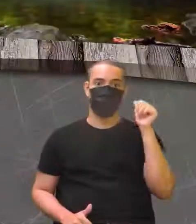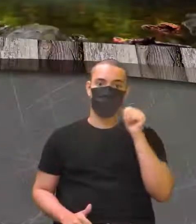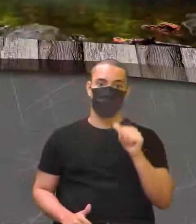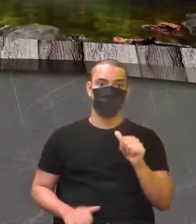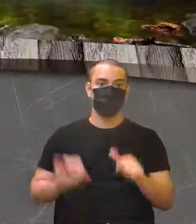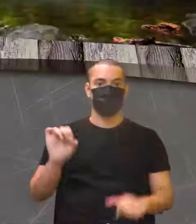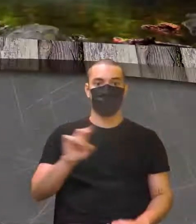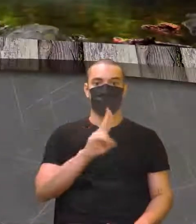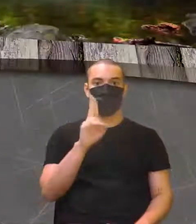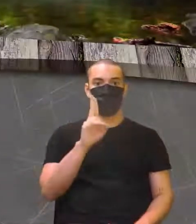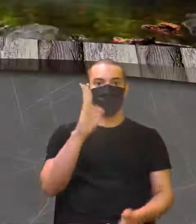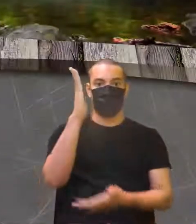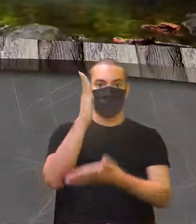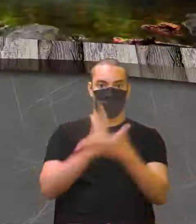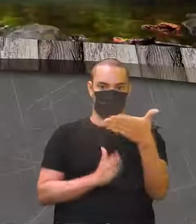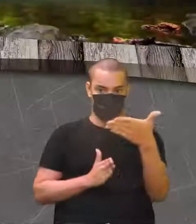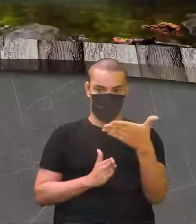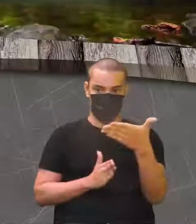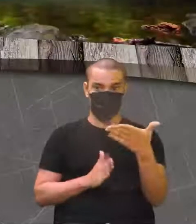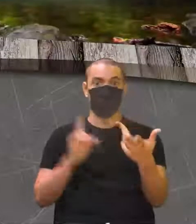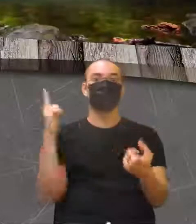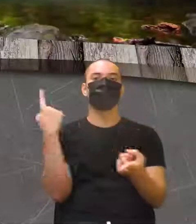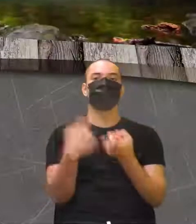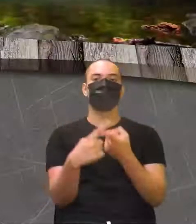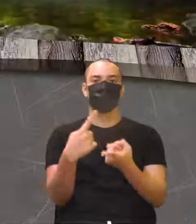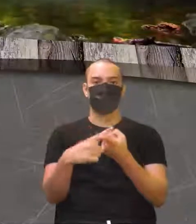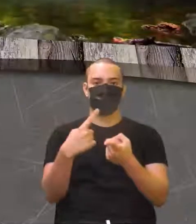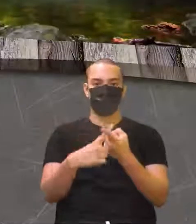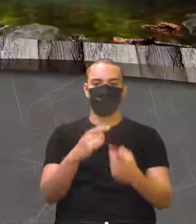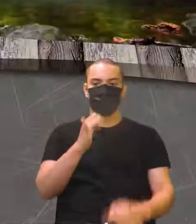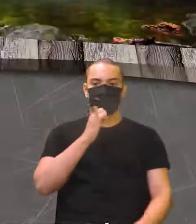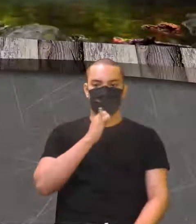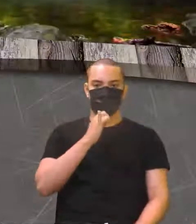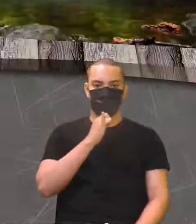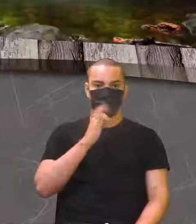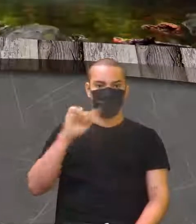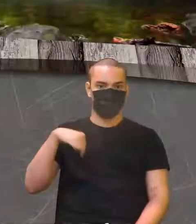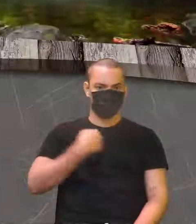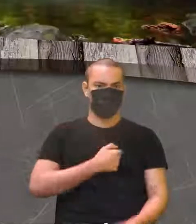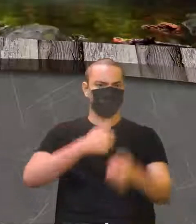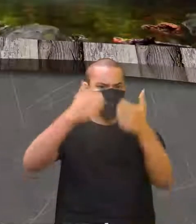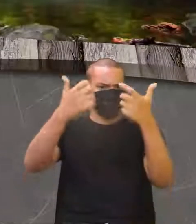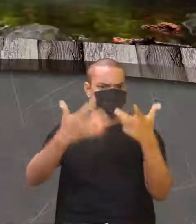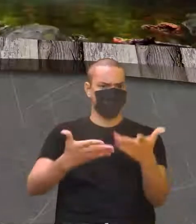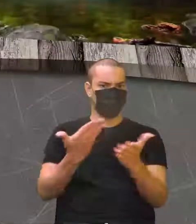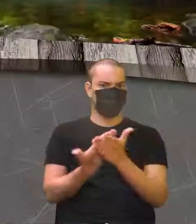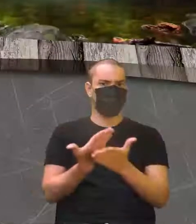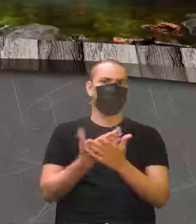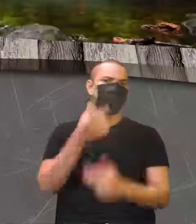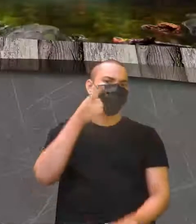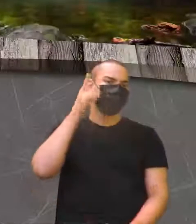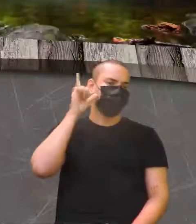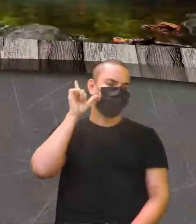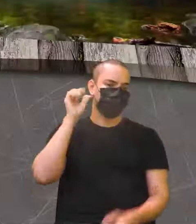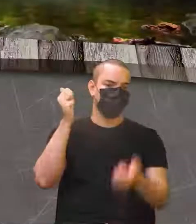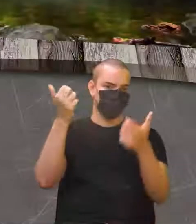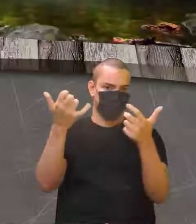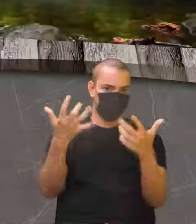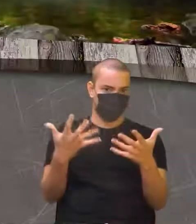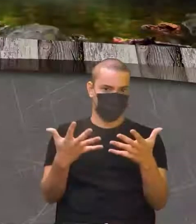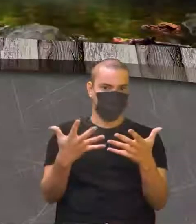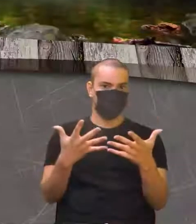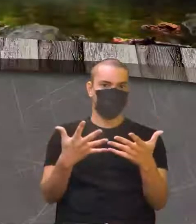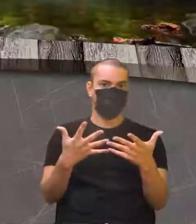ou meio, né, que a gente fala. Tá? É porque, né, professora, se você... A gente até falou isso numa aula ontem, alguma coisa assim,